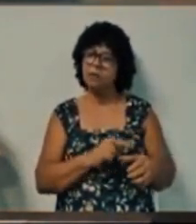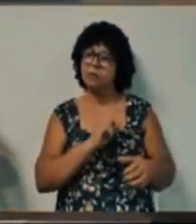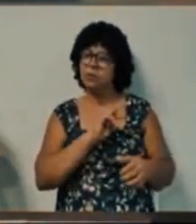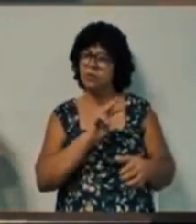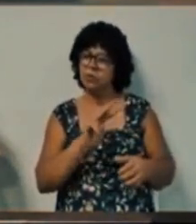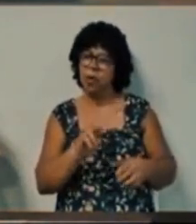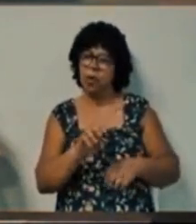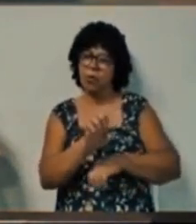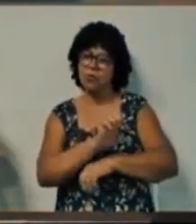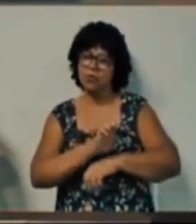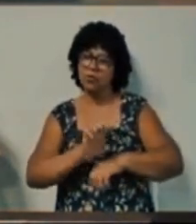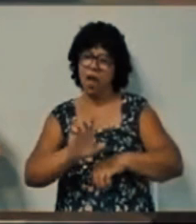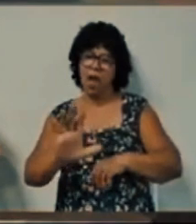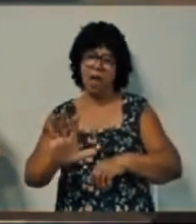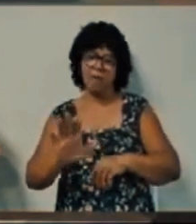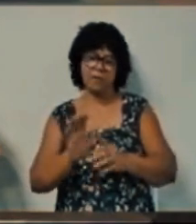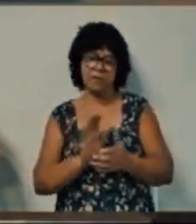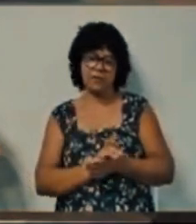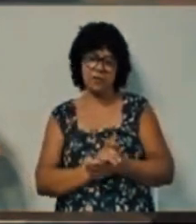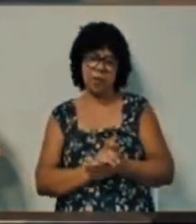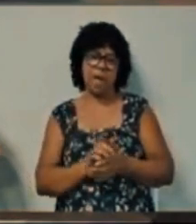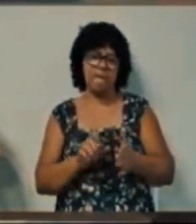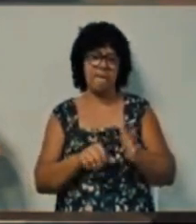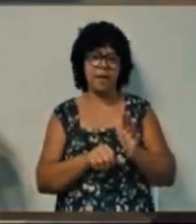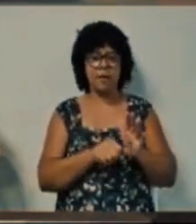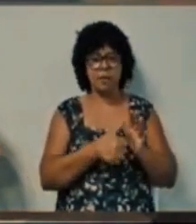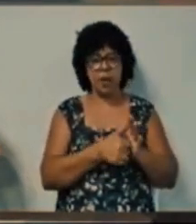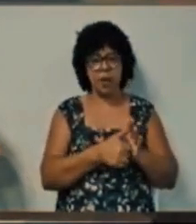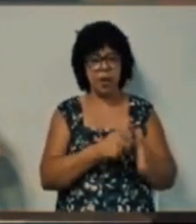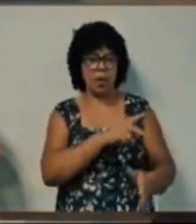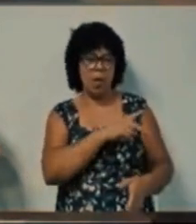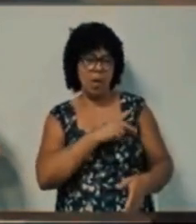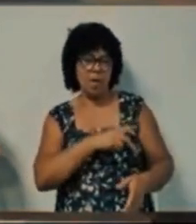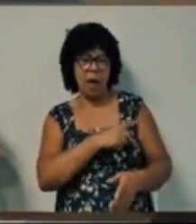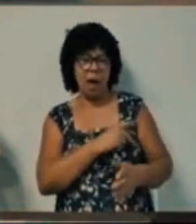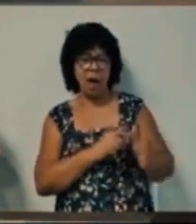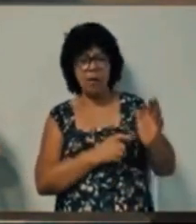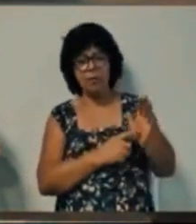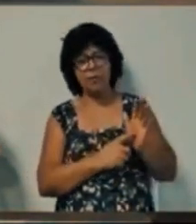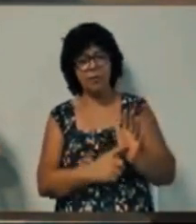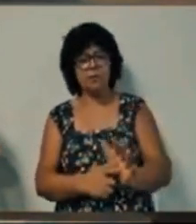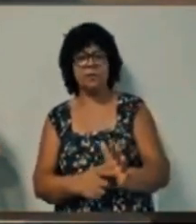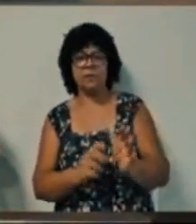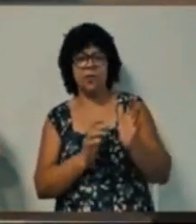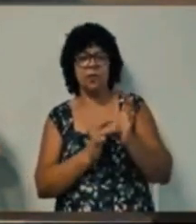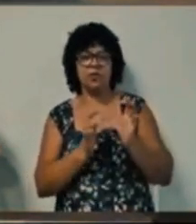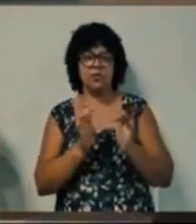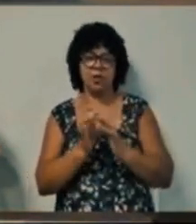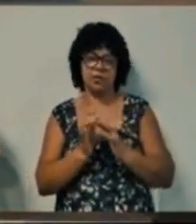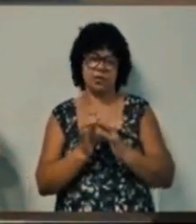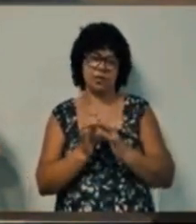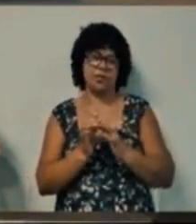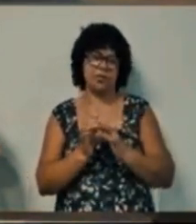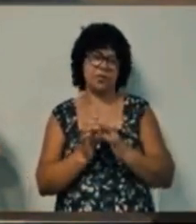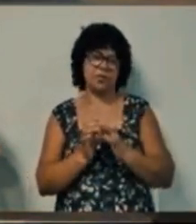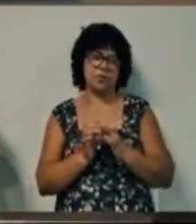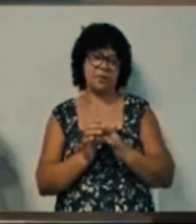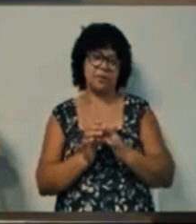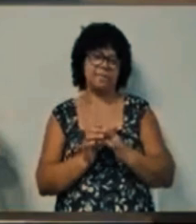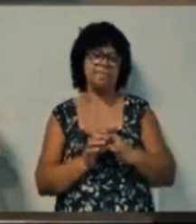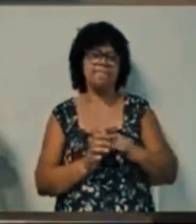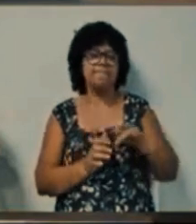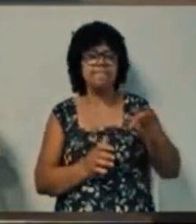eu encontrei o Cristo que ele prega, e segundo, eu fui tocado pelo poder desse